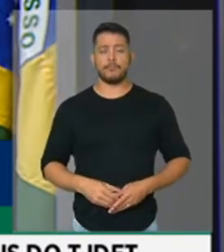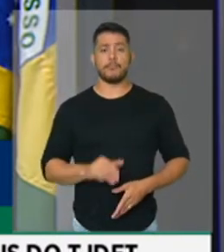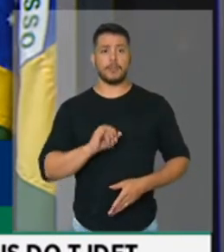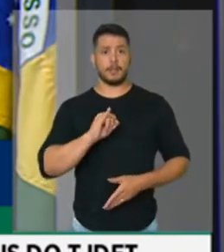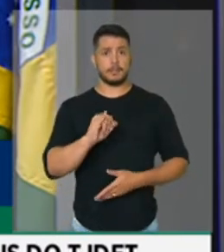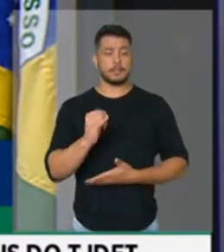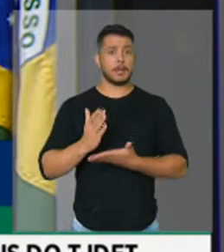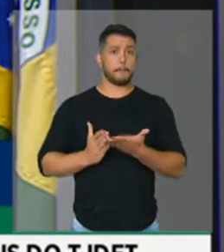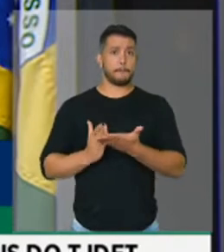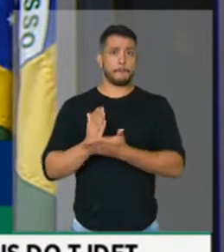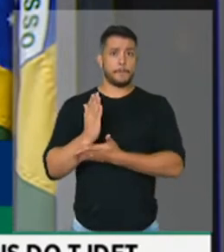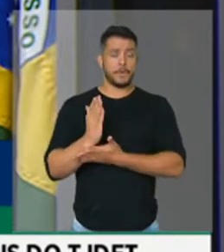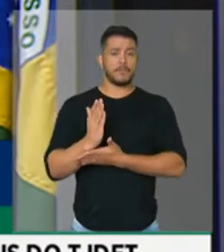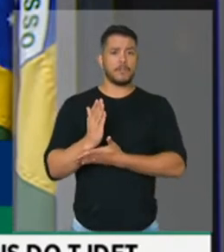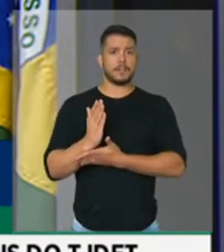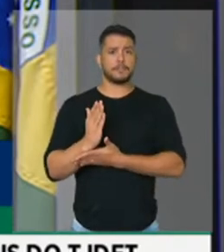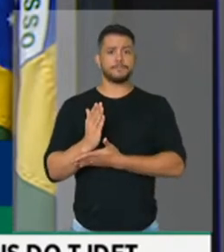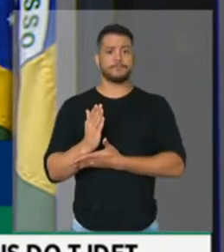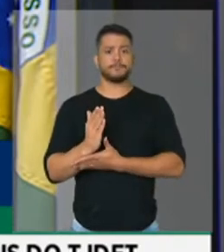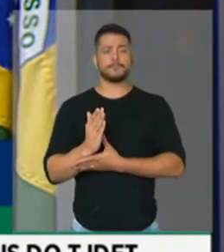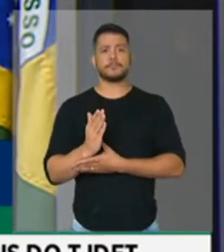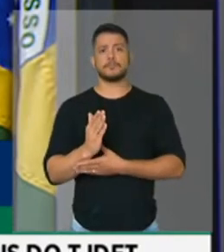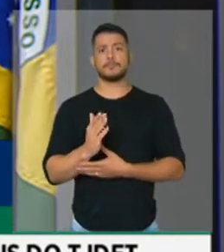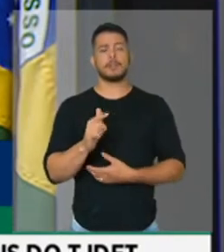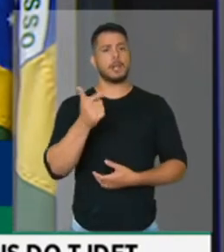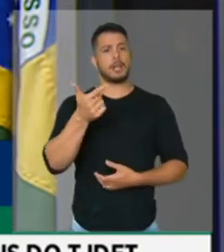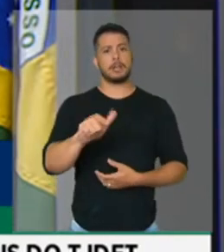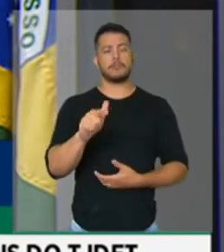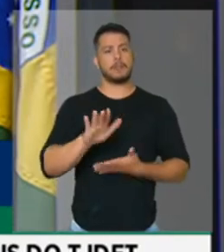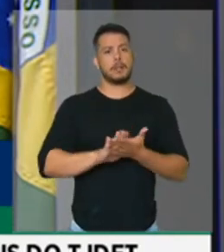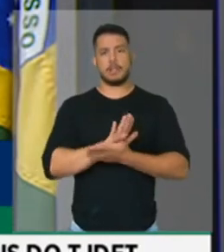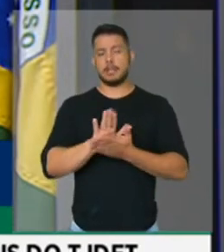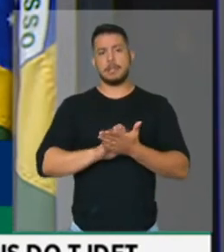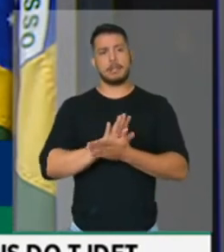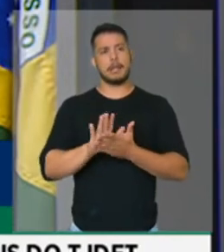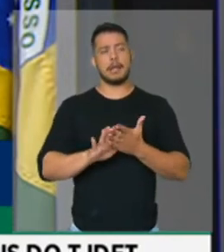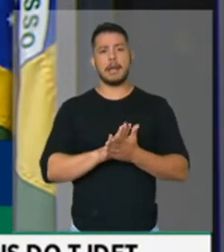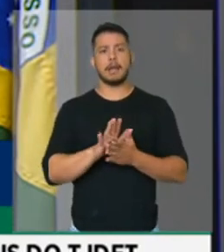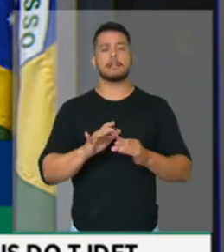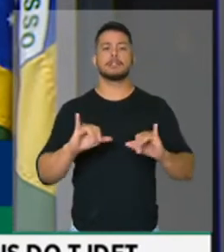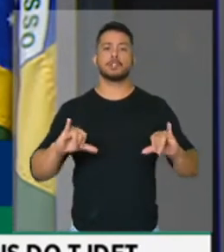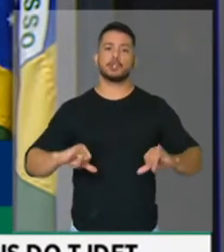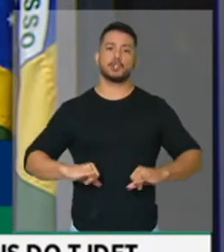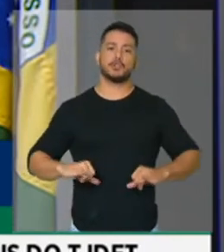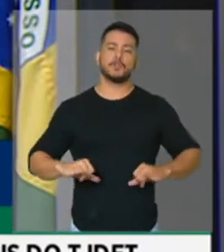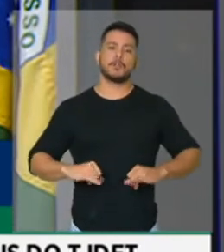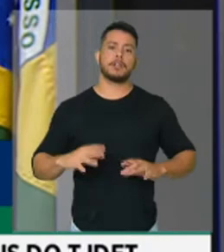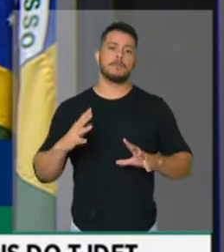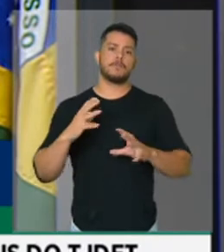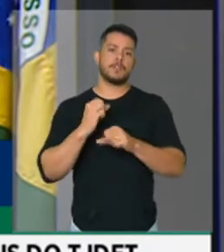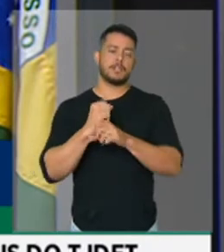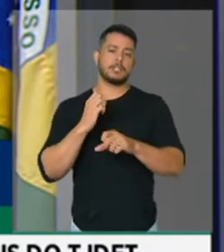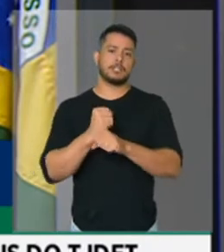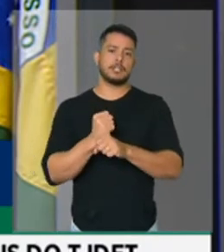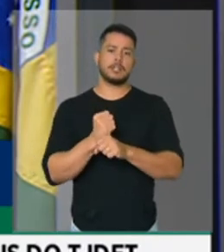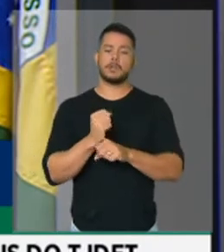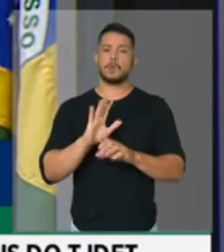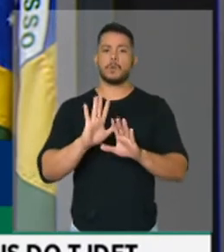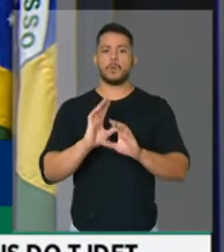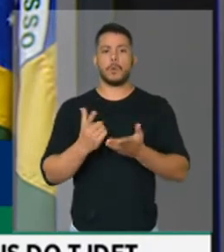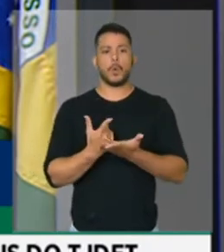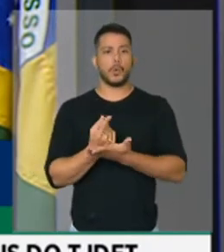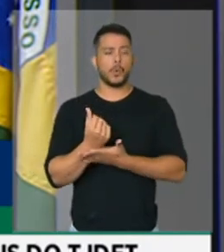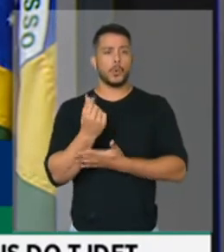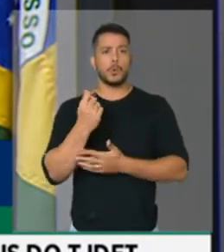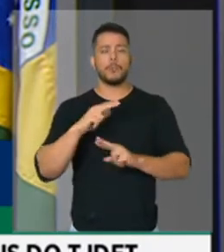PL 709/2021 não haverá impactos financeiros nem orçamentário, pois trata-se de simples